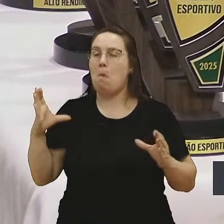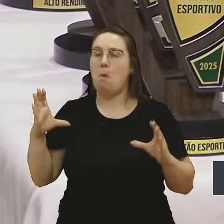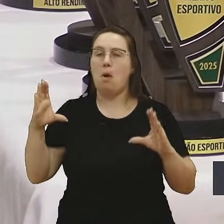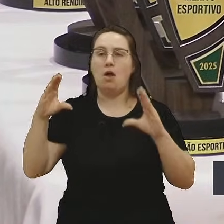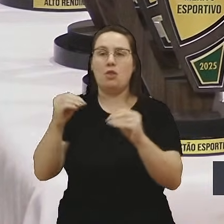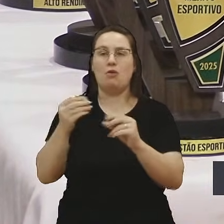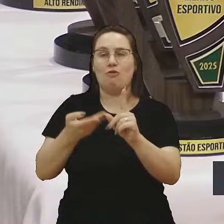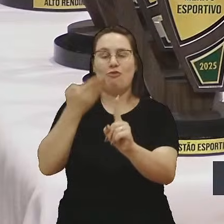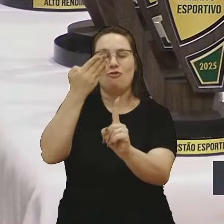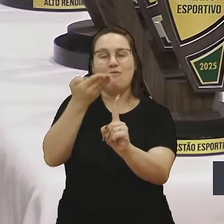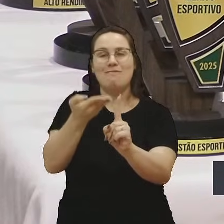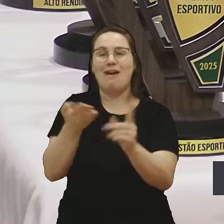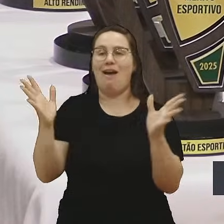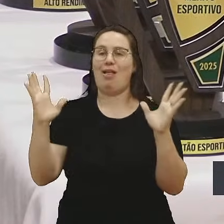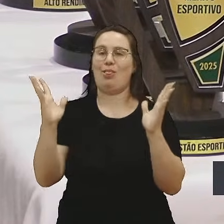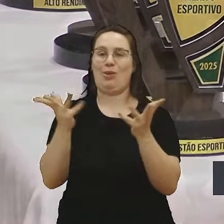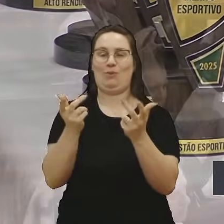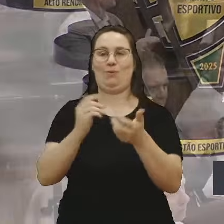premiação a todos.